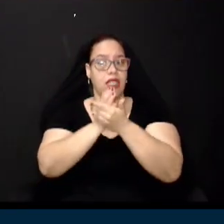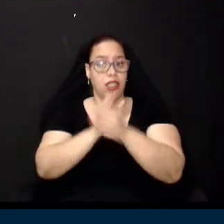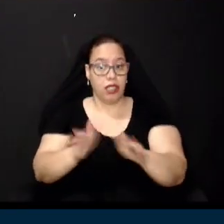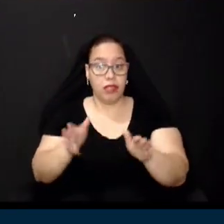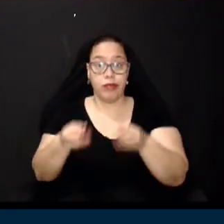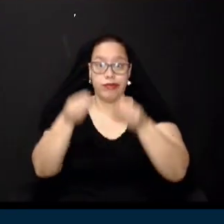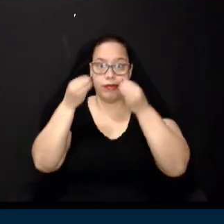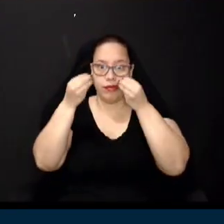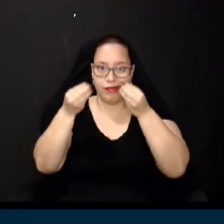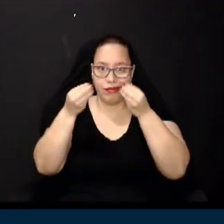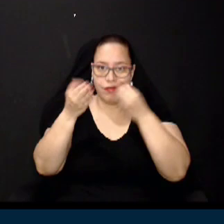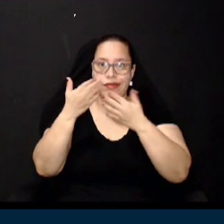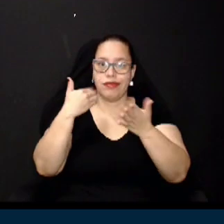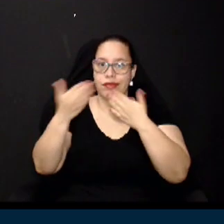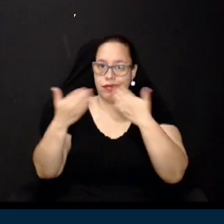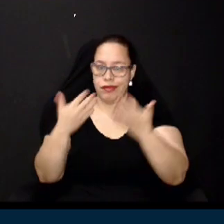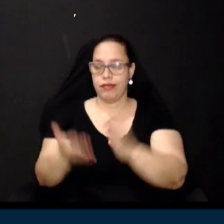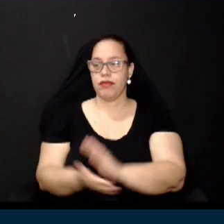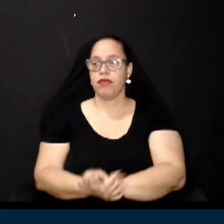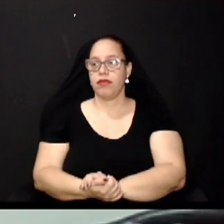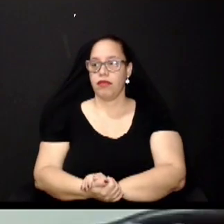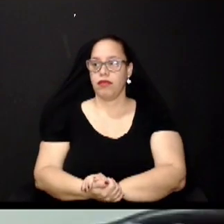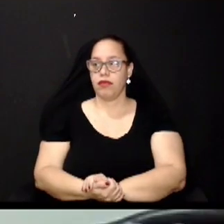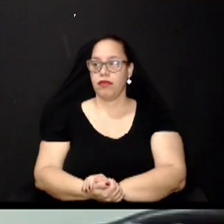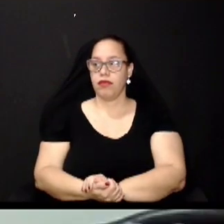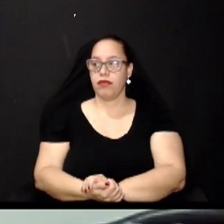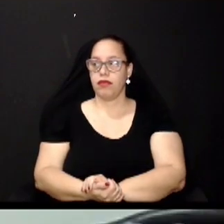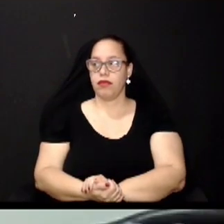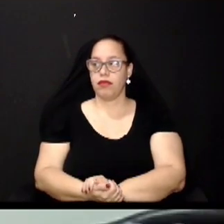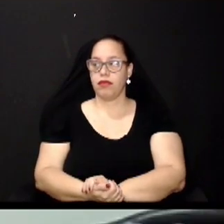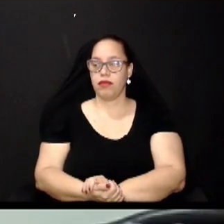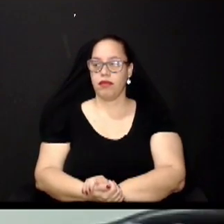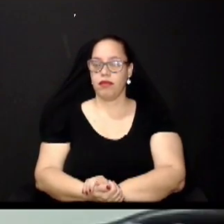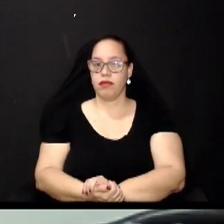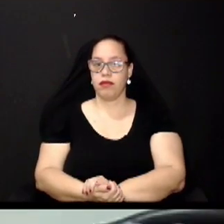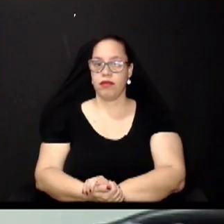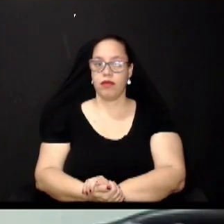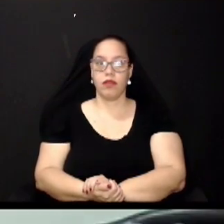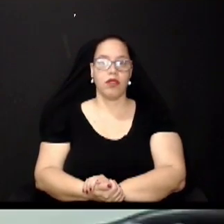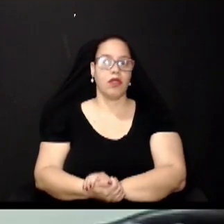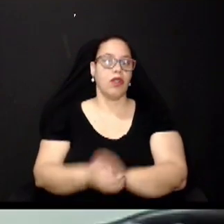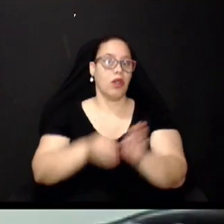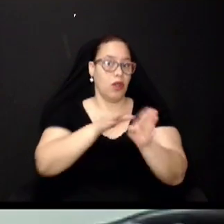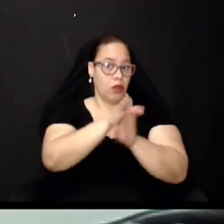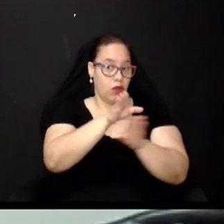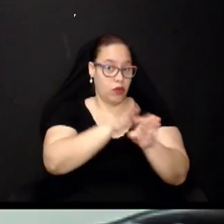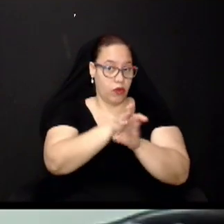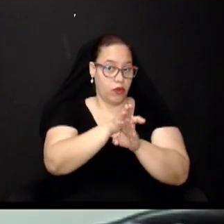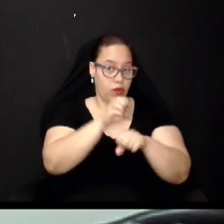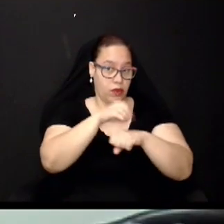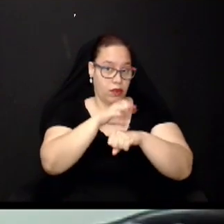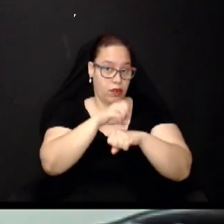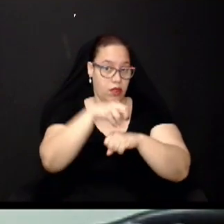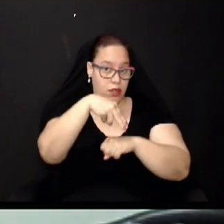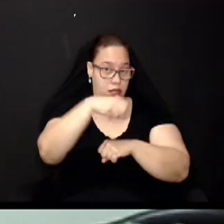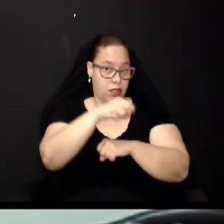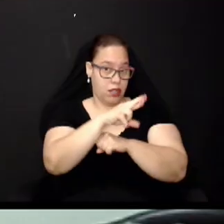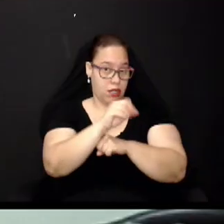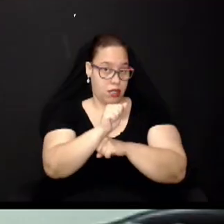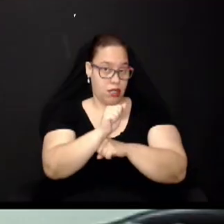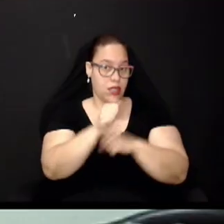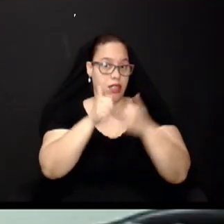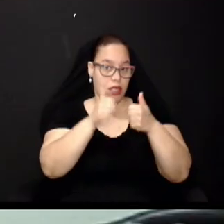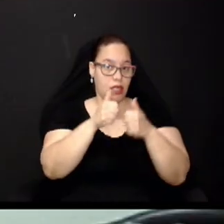está colocando aqui hoje no programa. Vou dar algumas dicas, mas vou pedir ajuda da Nara também, né? Porque eu posso esquecer de